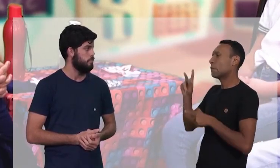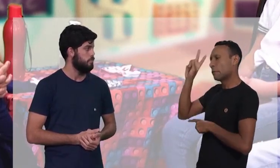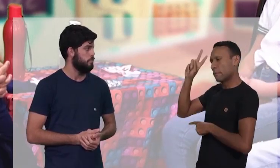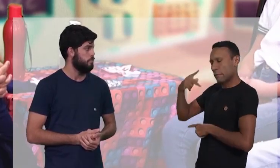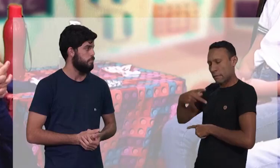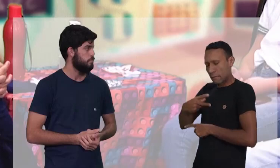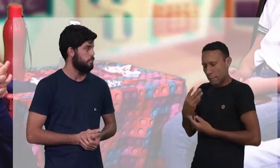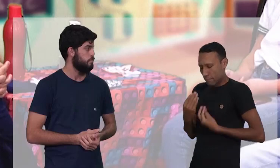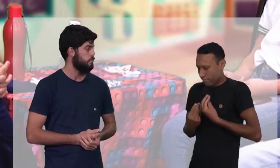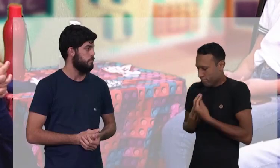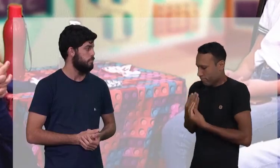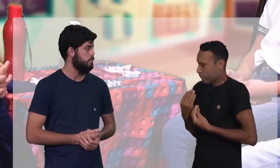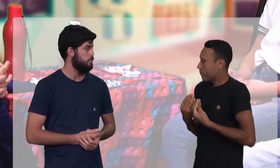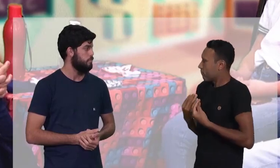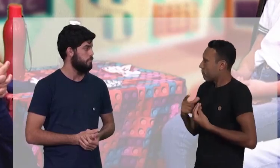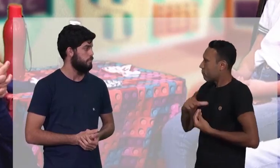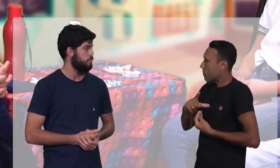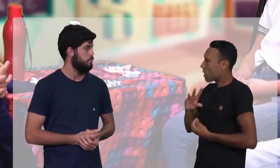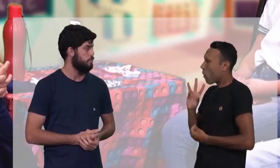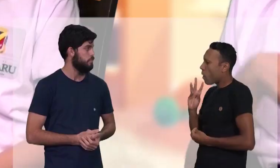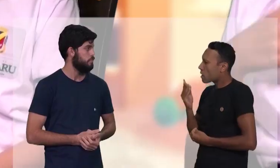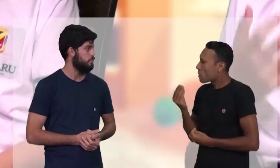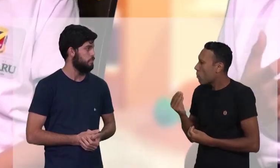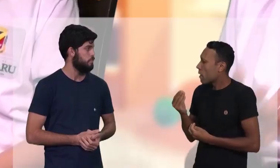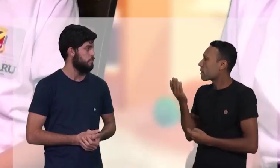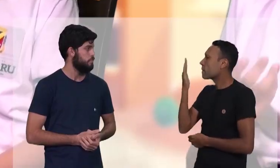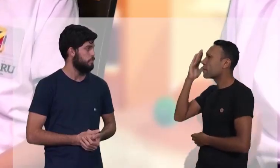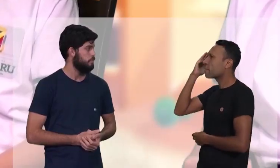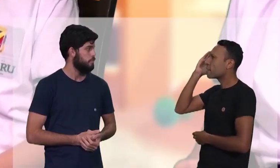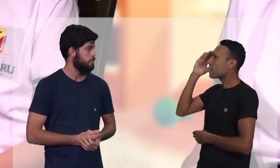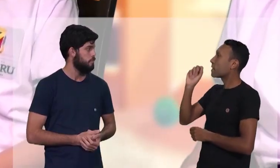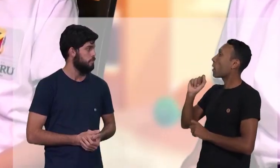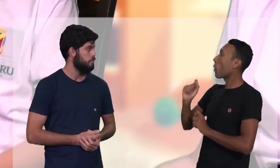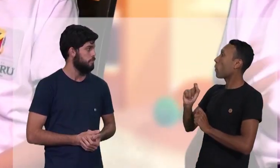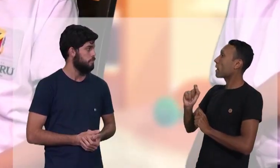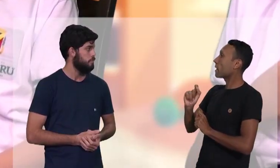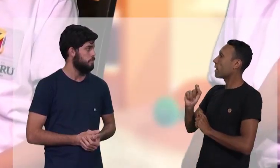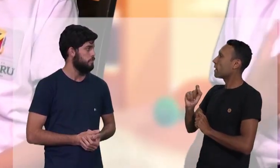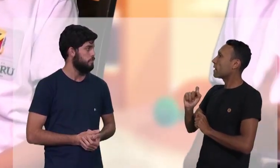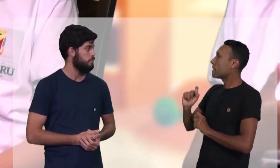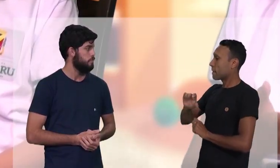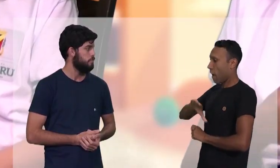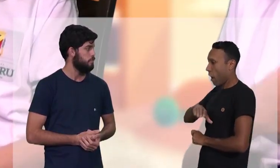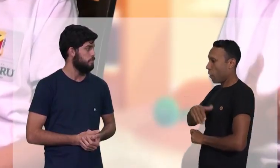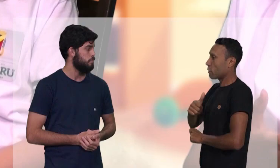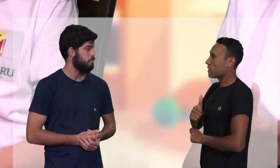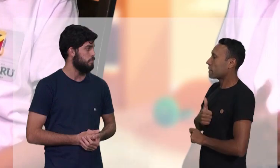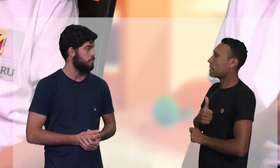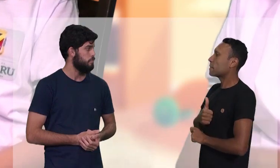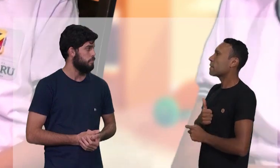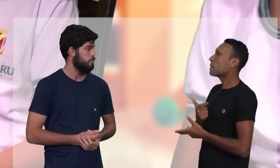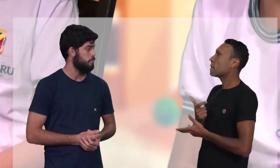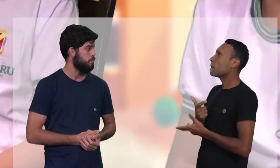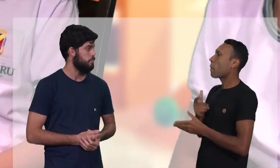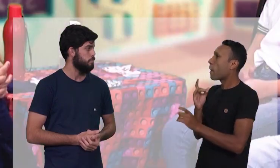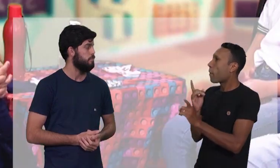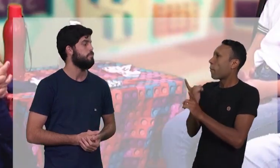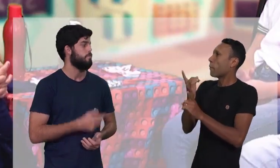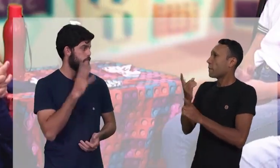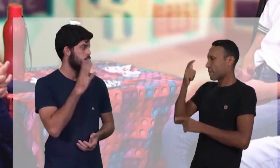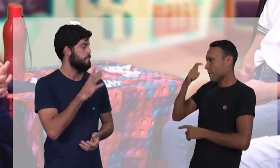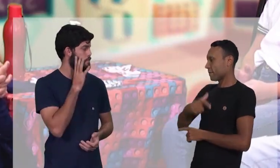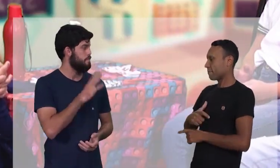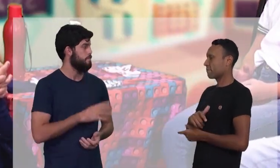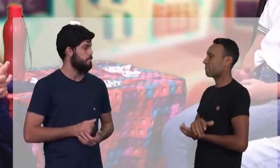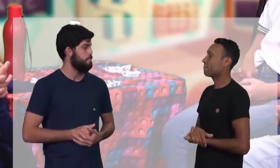você. O autoconhecimento é você descobrir, e a autoestima é pensar sobre aquilo que você descobriu de você. Nossa,